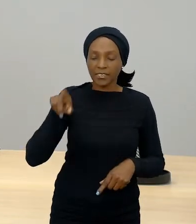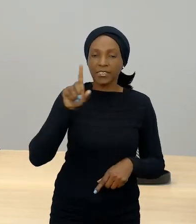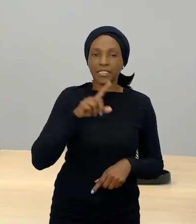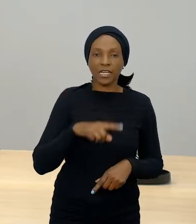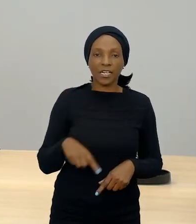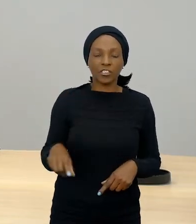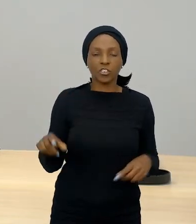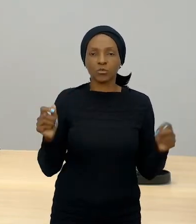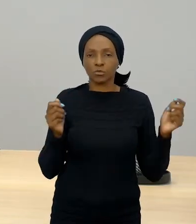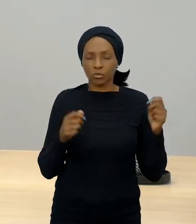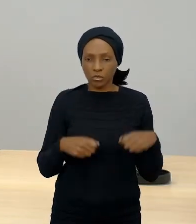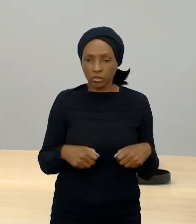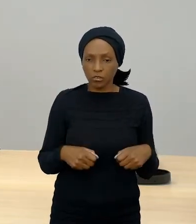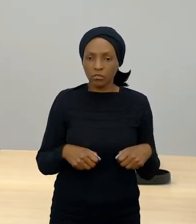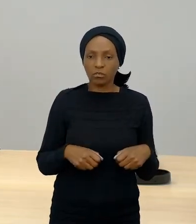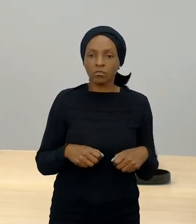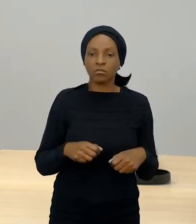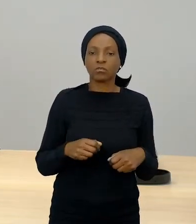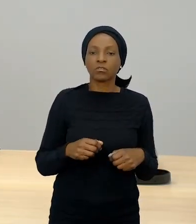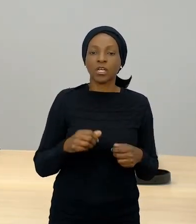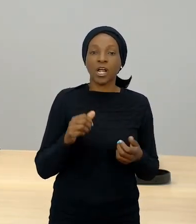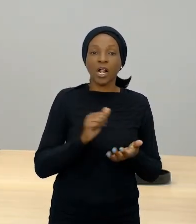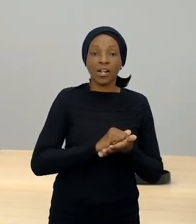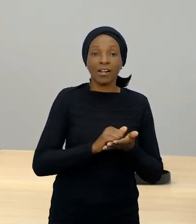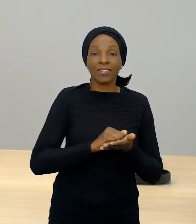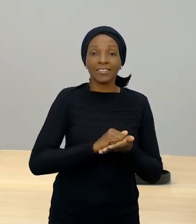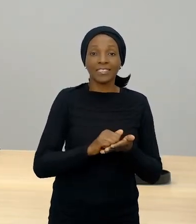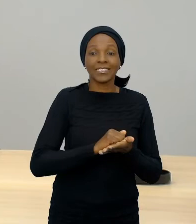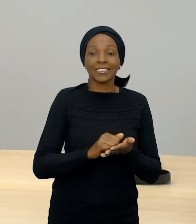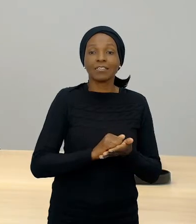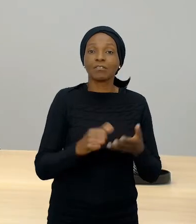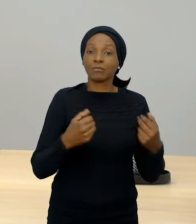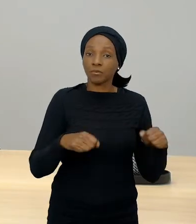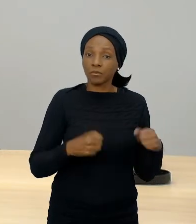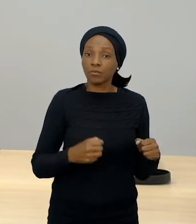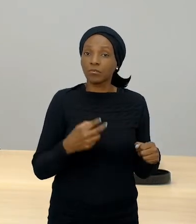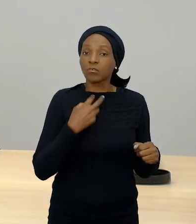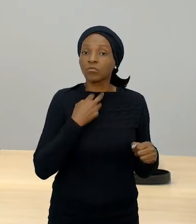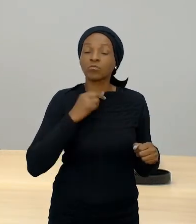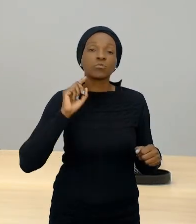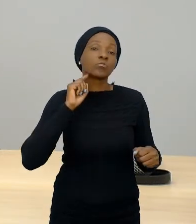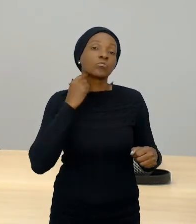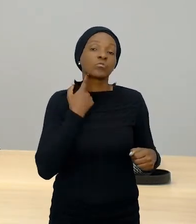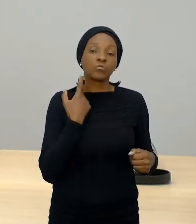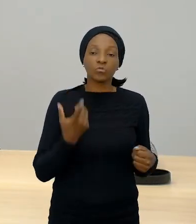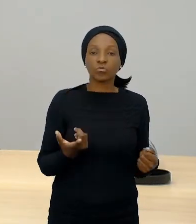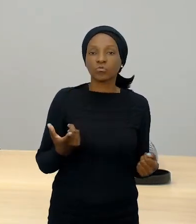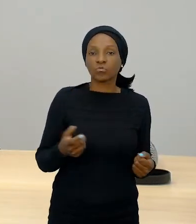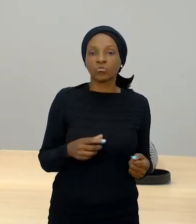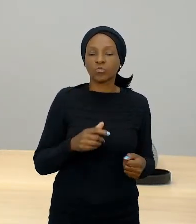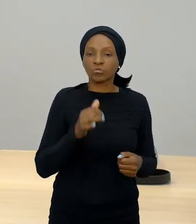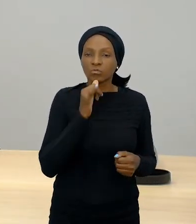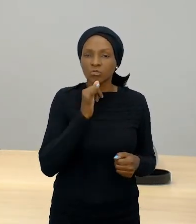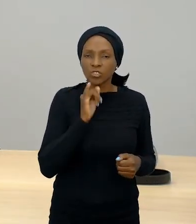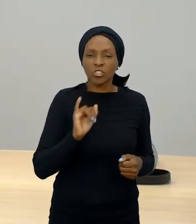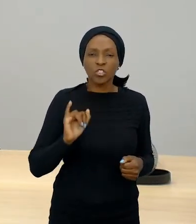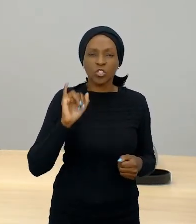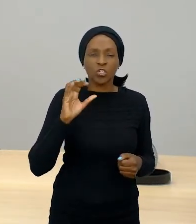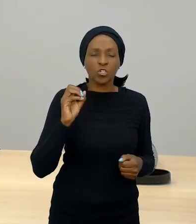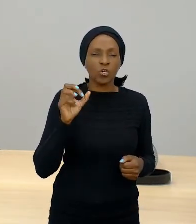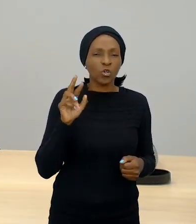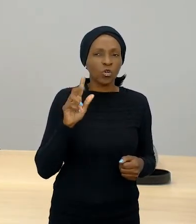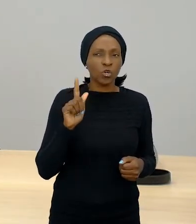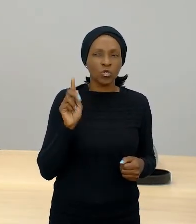e viável, lave as embalagens, não deixe resto de alimento, né, no potinho de iogurte, na garrafa de